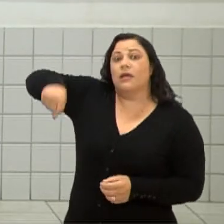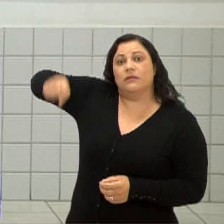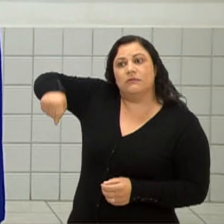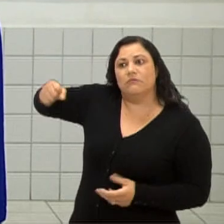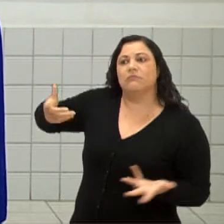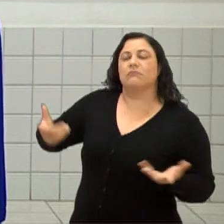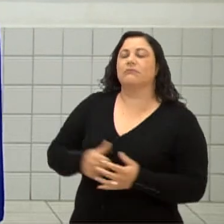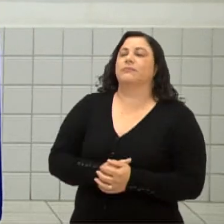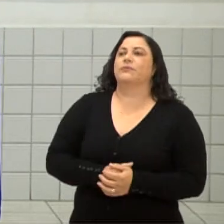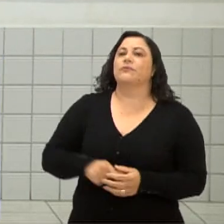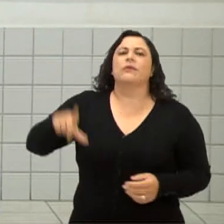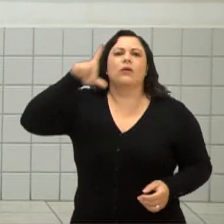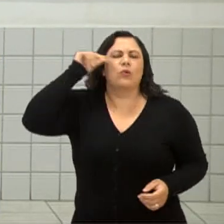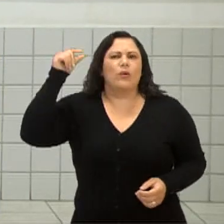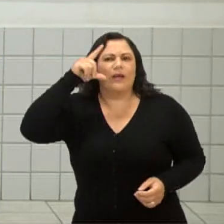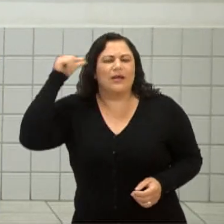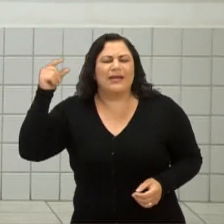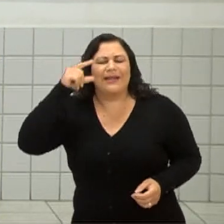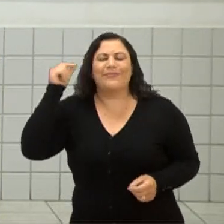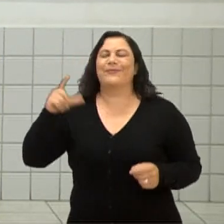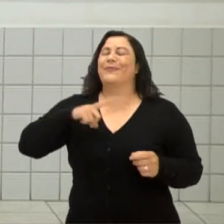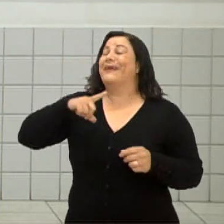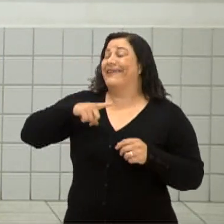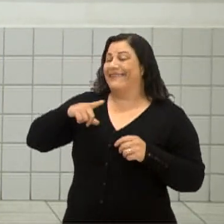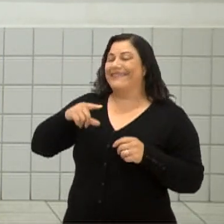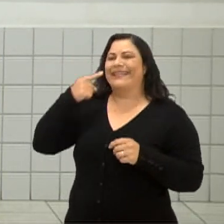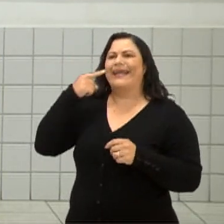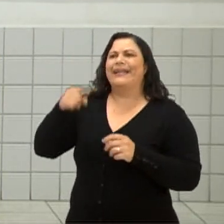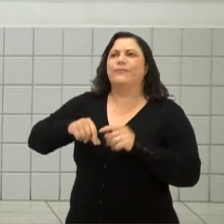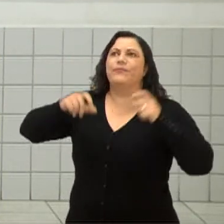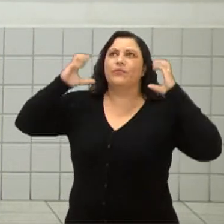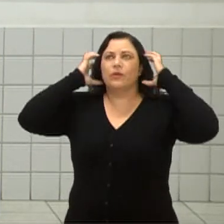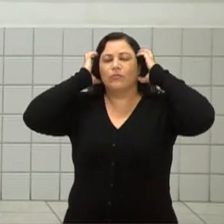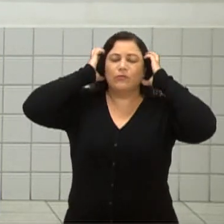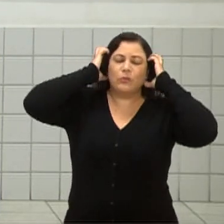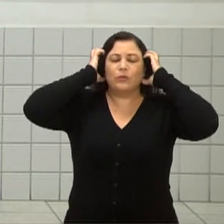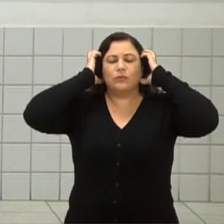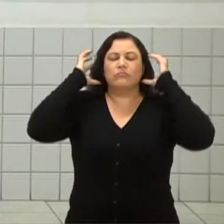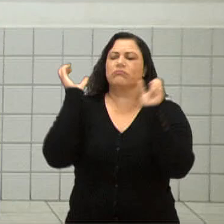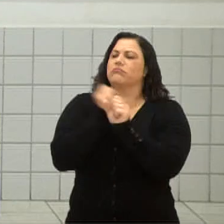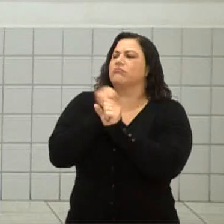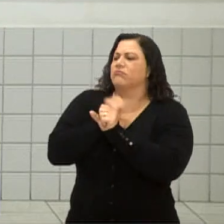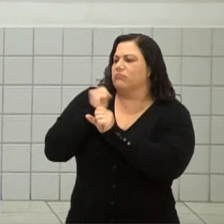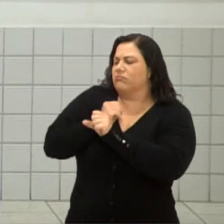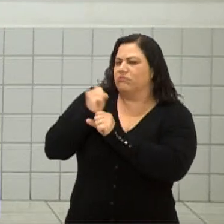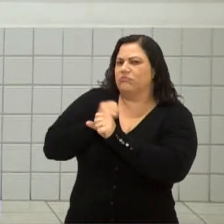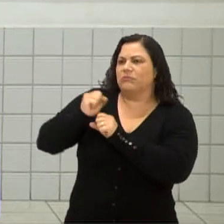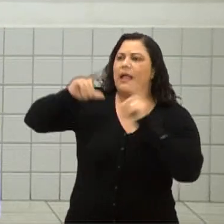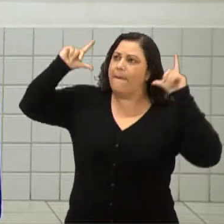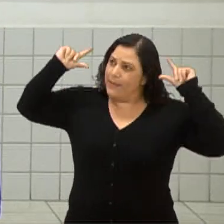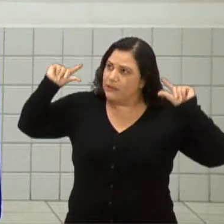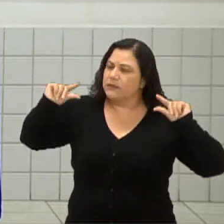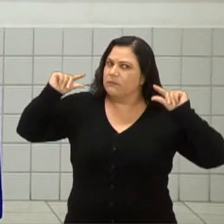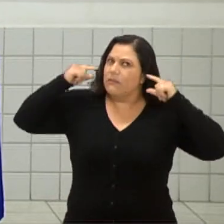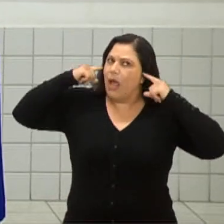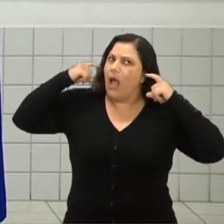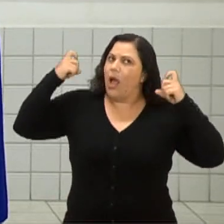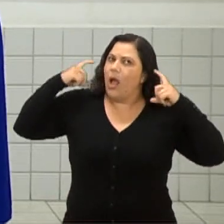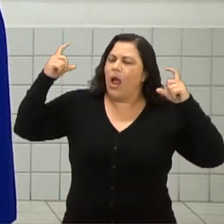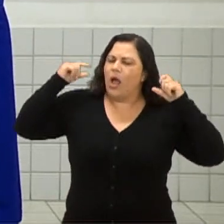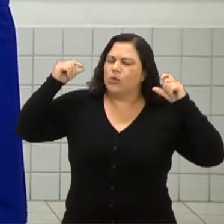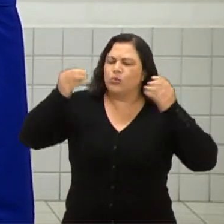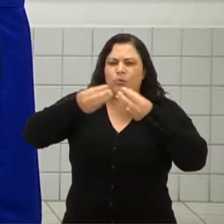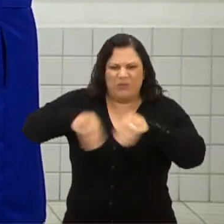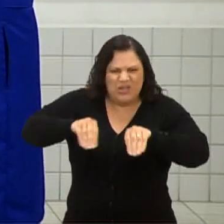de Guarapuava, do Colégio Visconde. O uso de fone de ouvido por muito tempo, mas com o volume baixo, pode prejudicar a audição mesmo